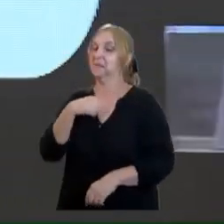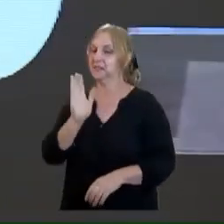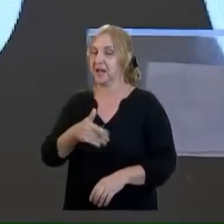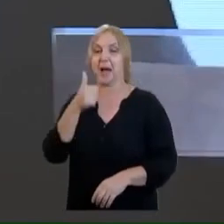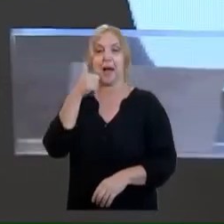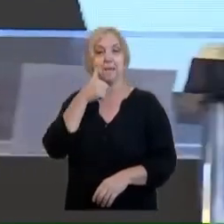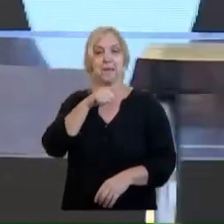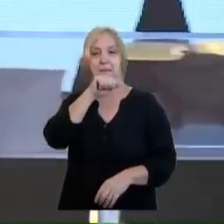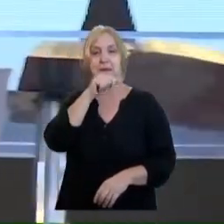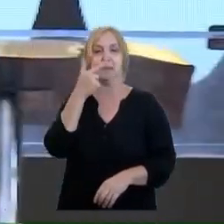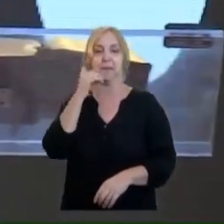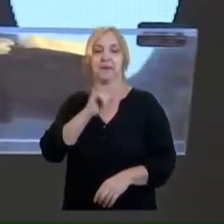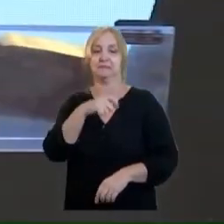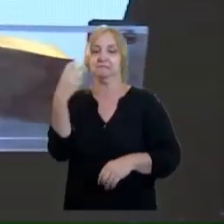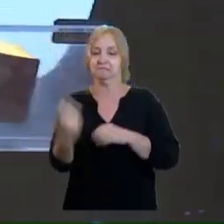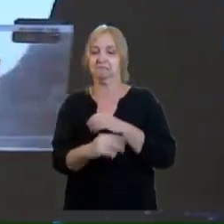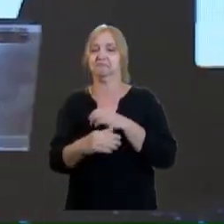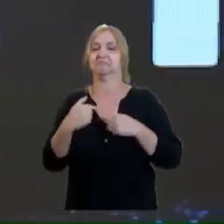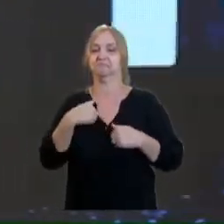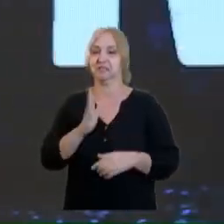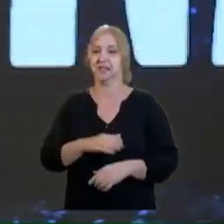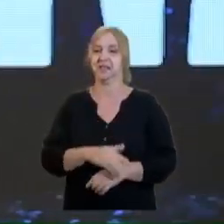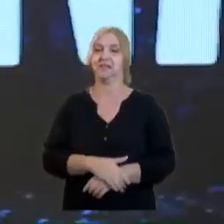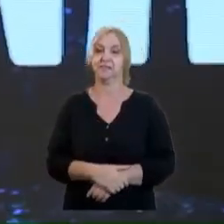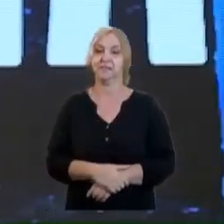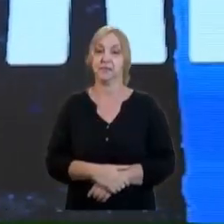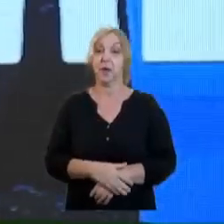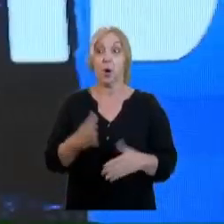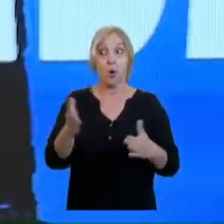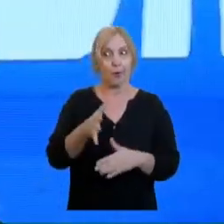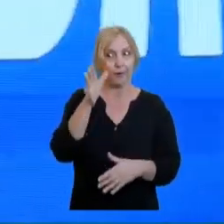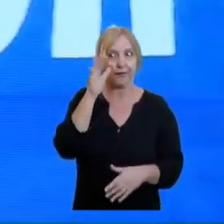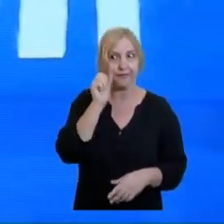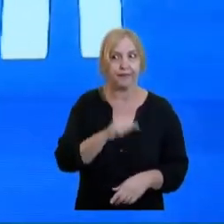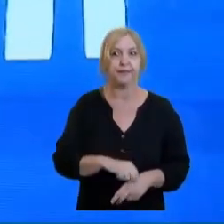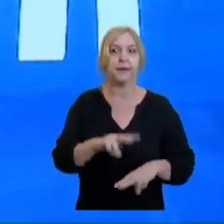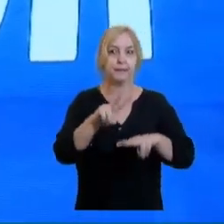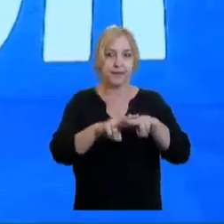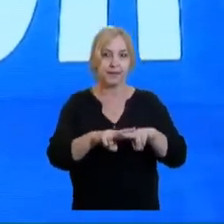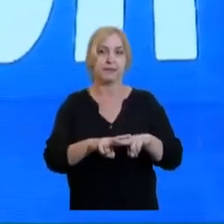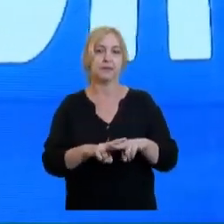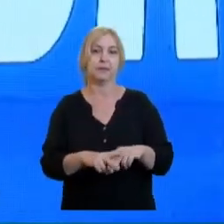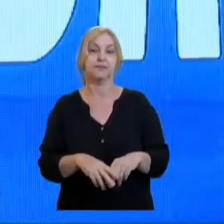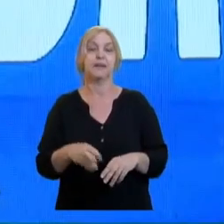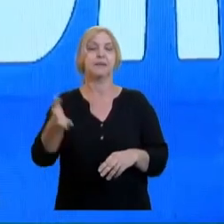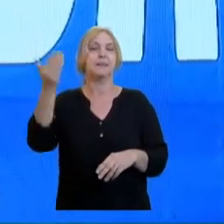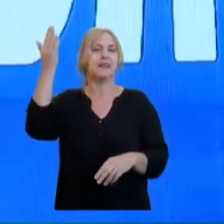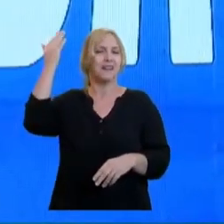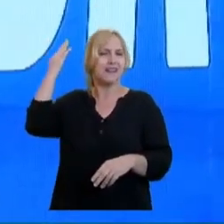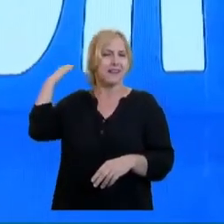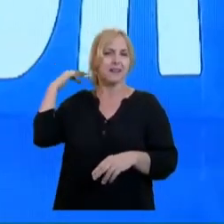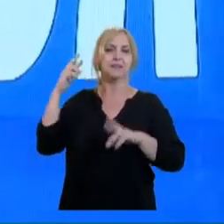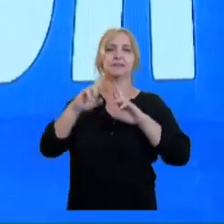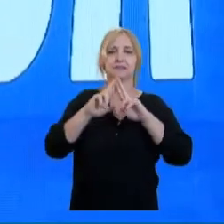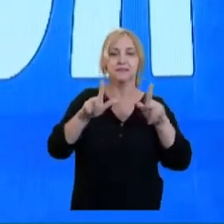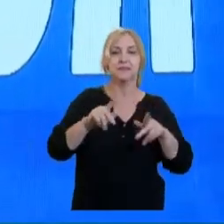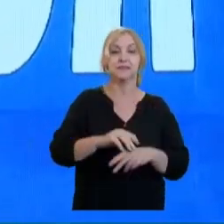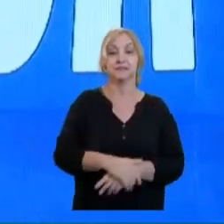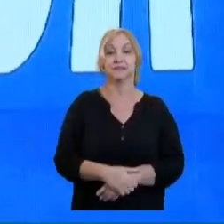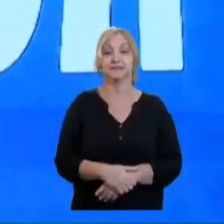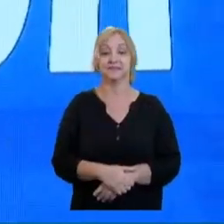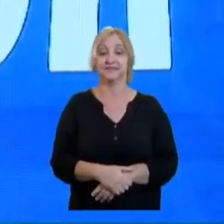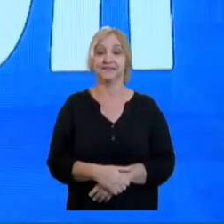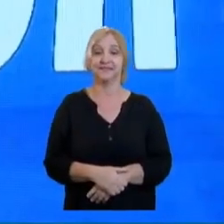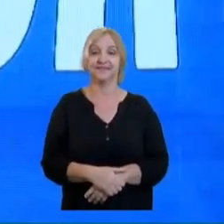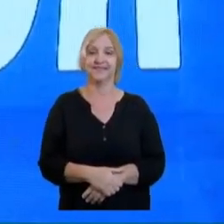muitas vezes. Hoje, se você fizer isso, você vai até preso. Mas naquela época era diferente. O que eu